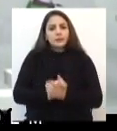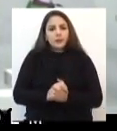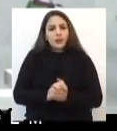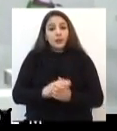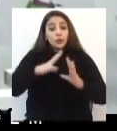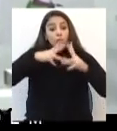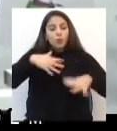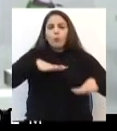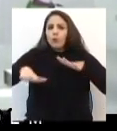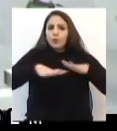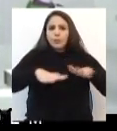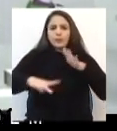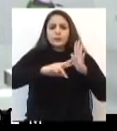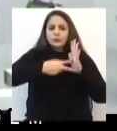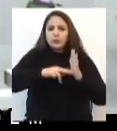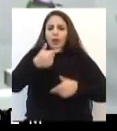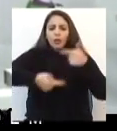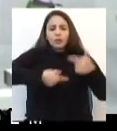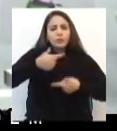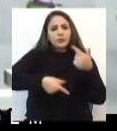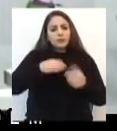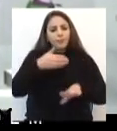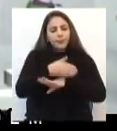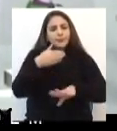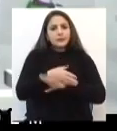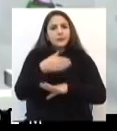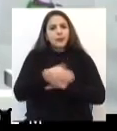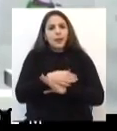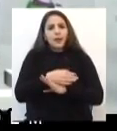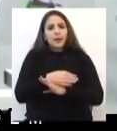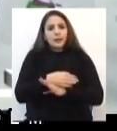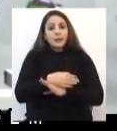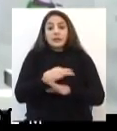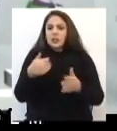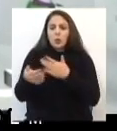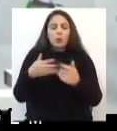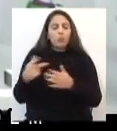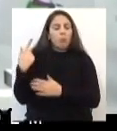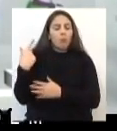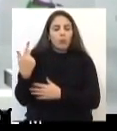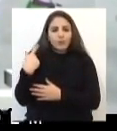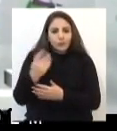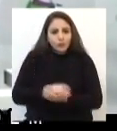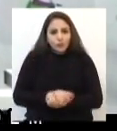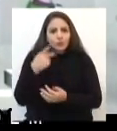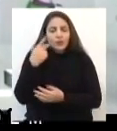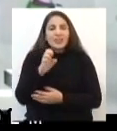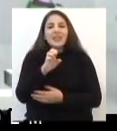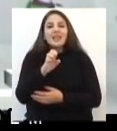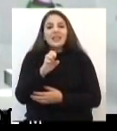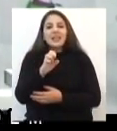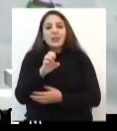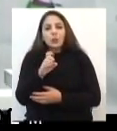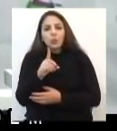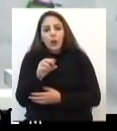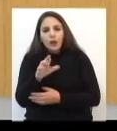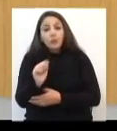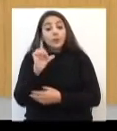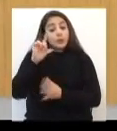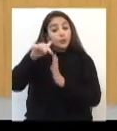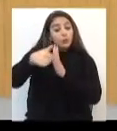movimentos sindicais, trabalhistas, que fazem parte da esquerda, da direita, vereador Pilicioli, para depois, então, vermos o andamento de um